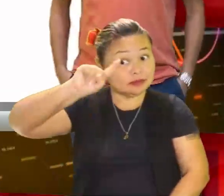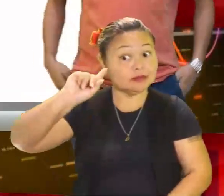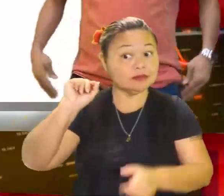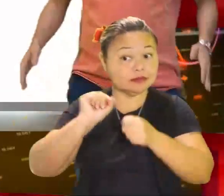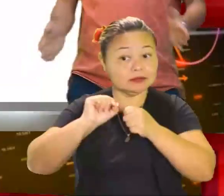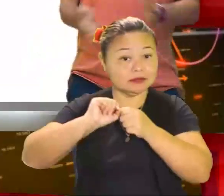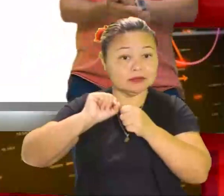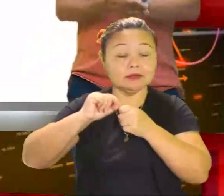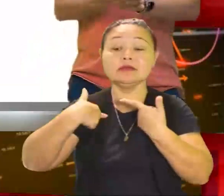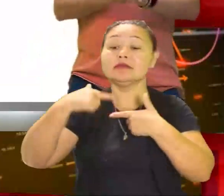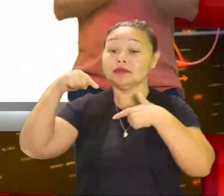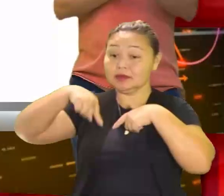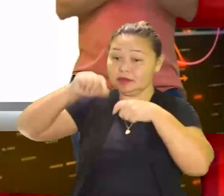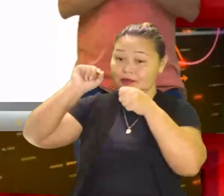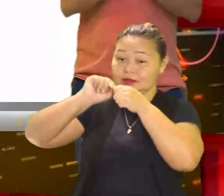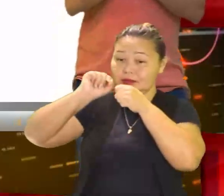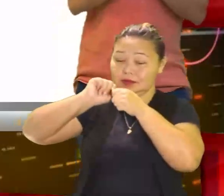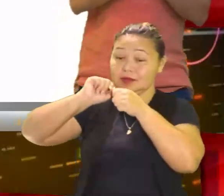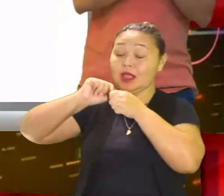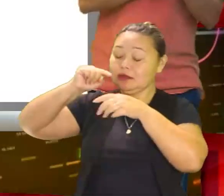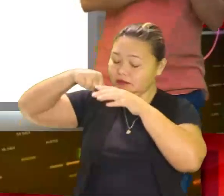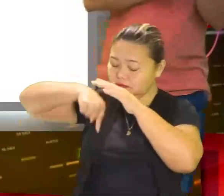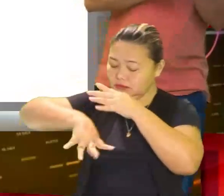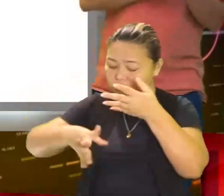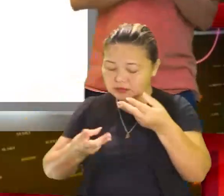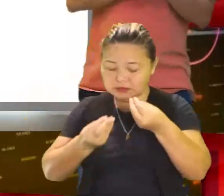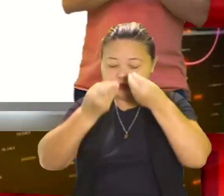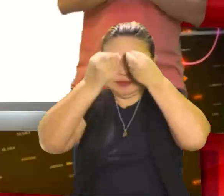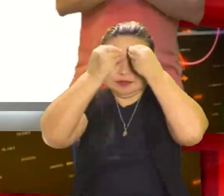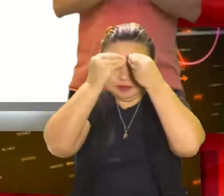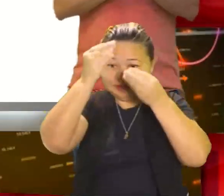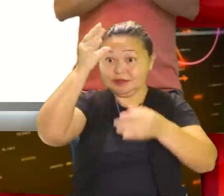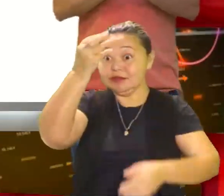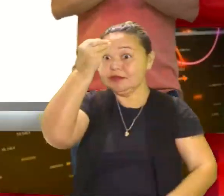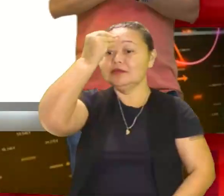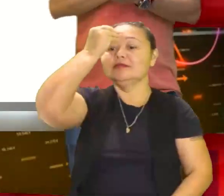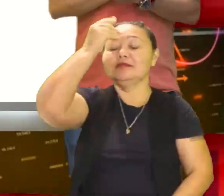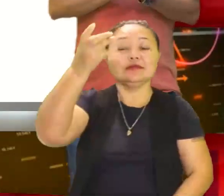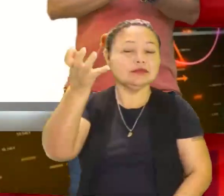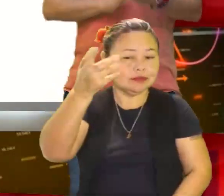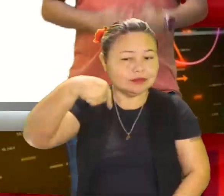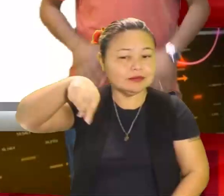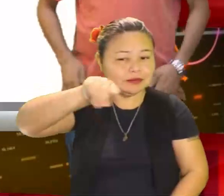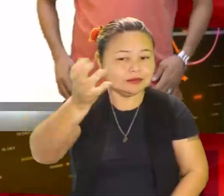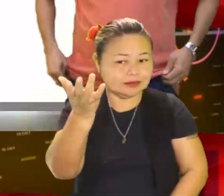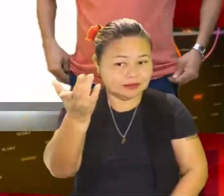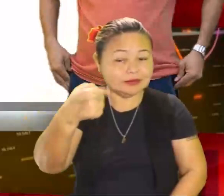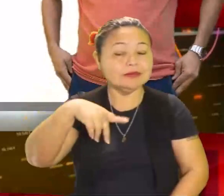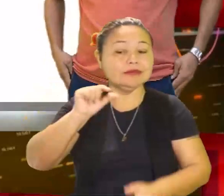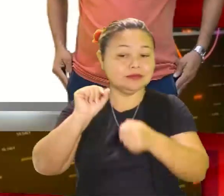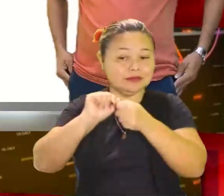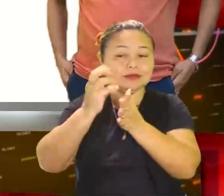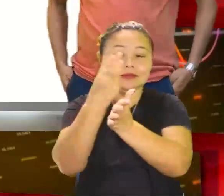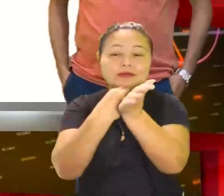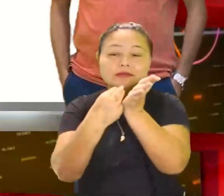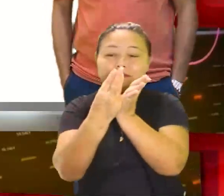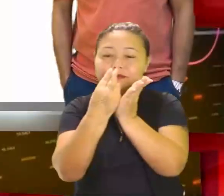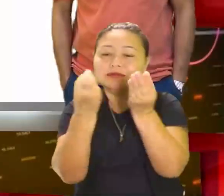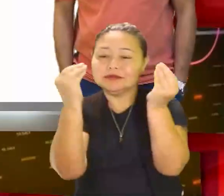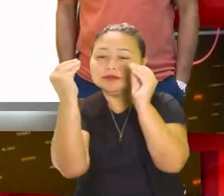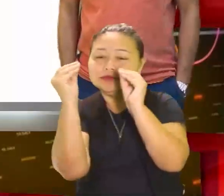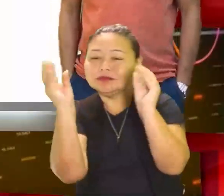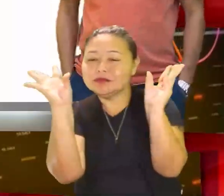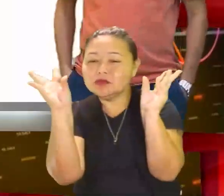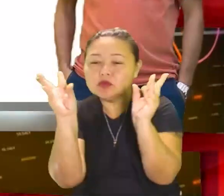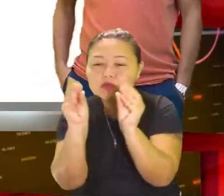construa o seu, porque a gente construindo, a gente se apropria mais do conhecimento, tá? Então é isso que a gente deseja e espera de vocês, essa